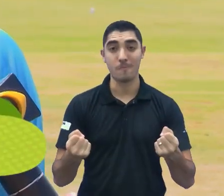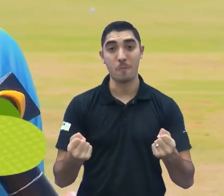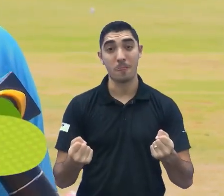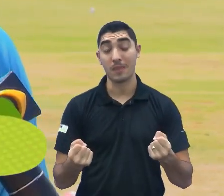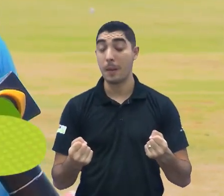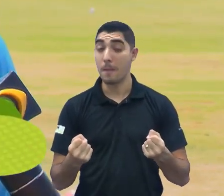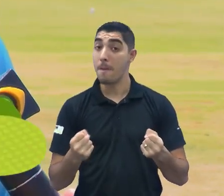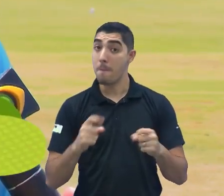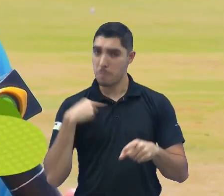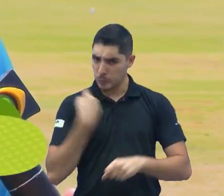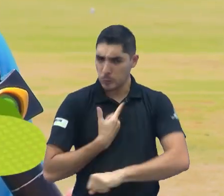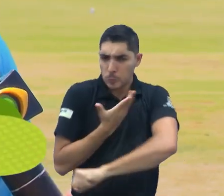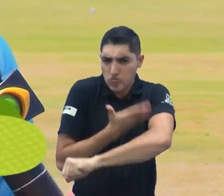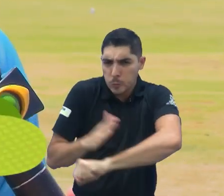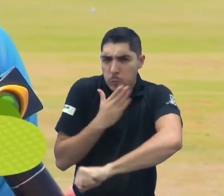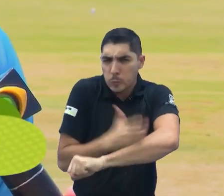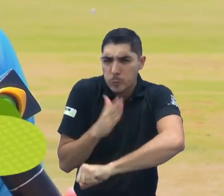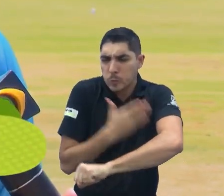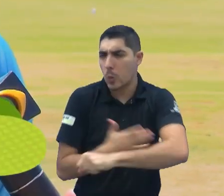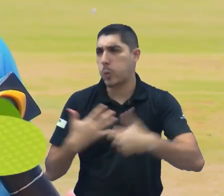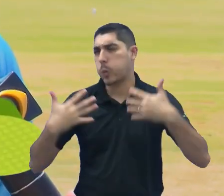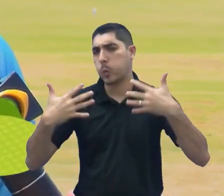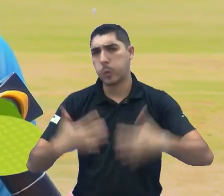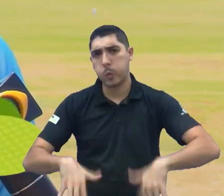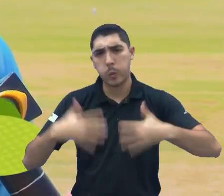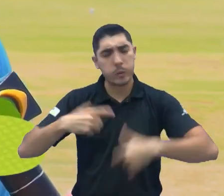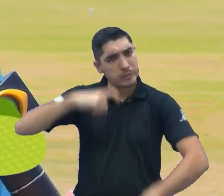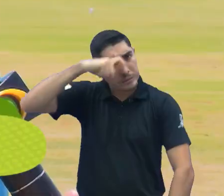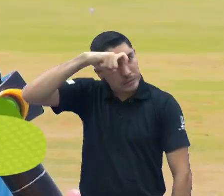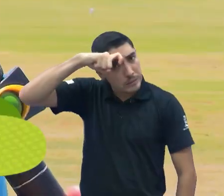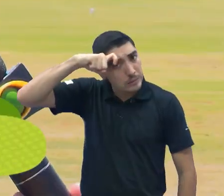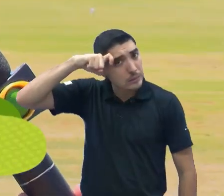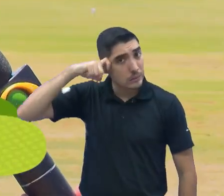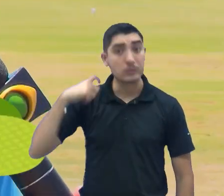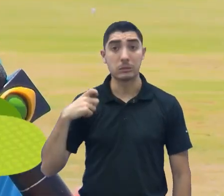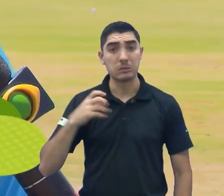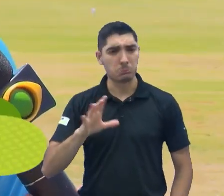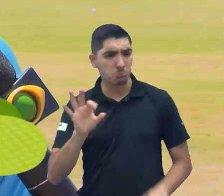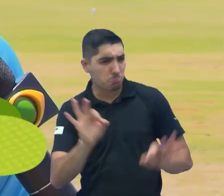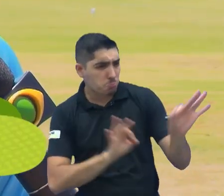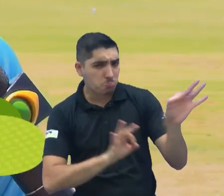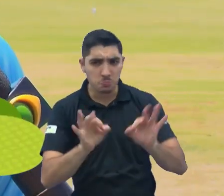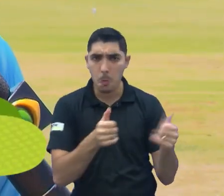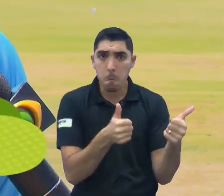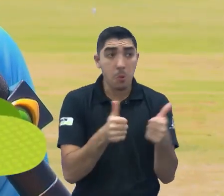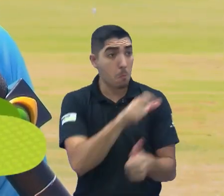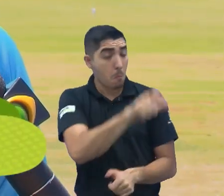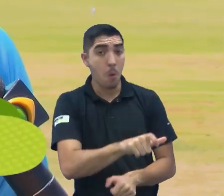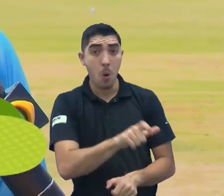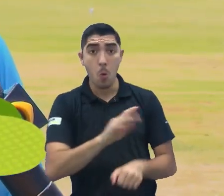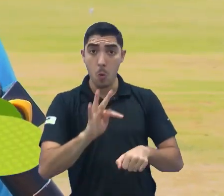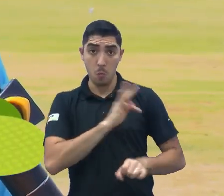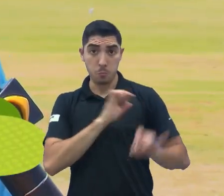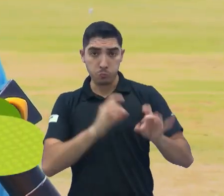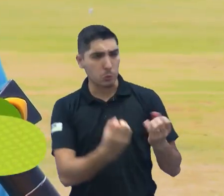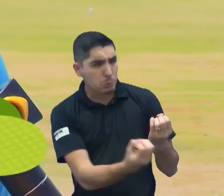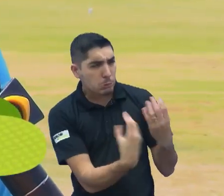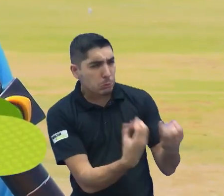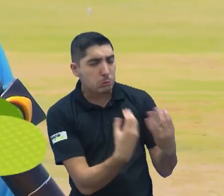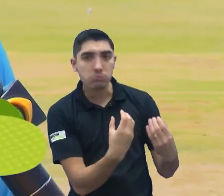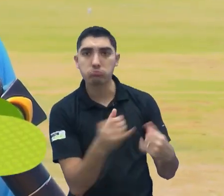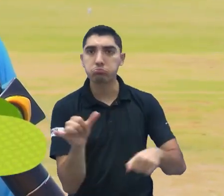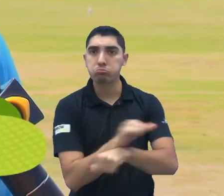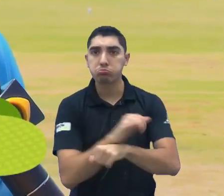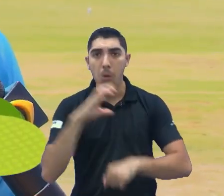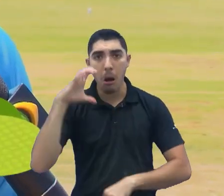está treinando intenso demais, muito bem organizado pelo professor, para que a gente possa, se você falou